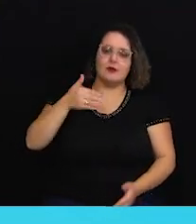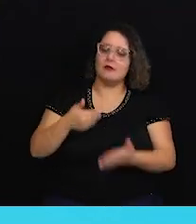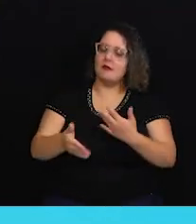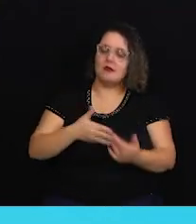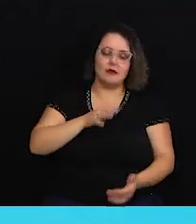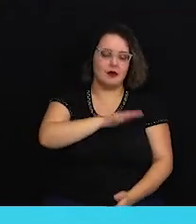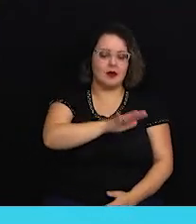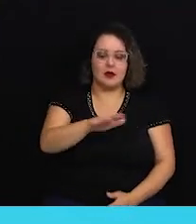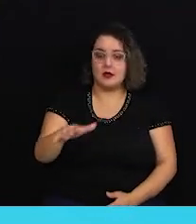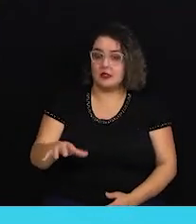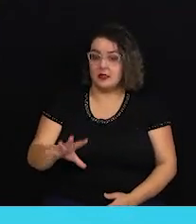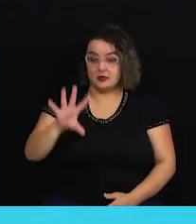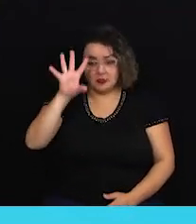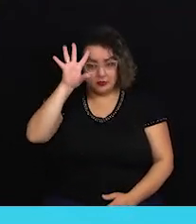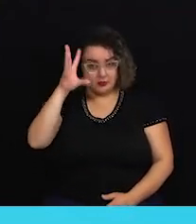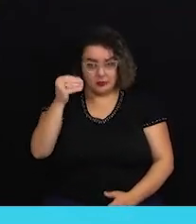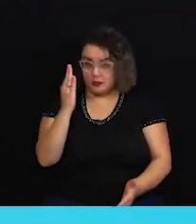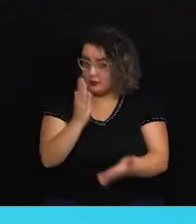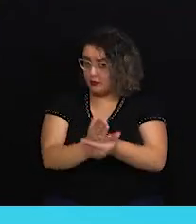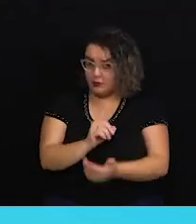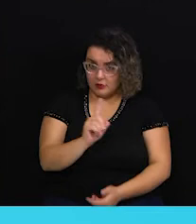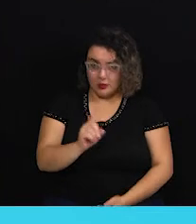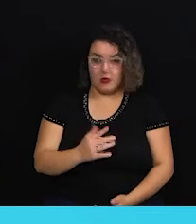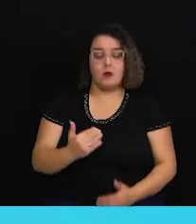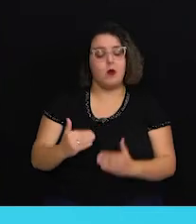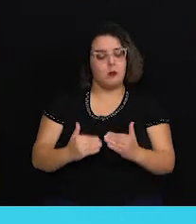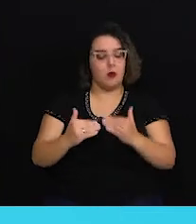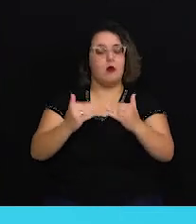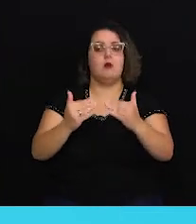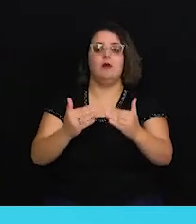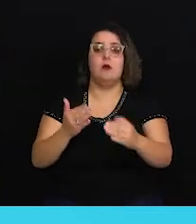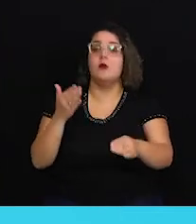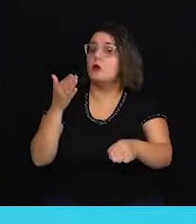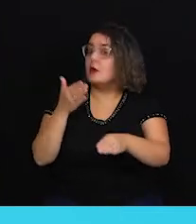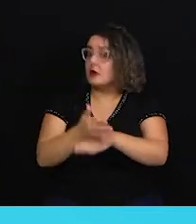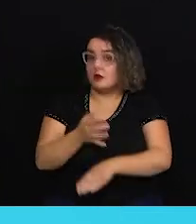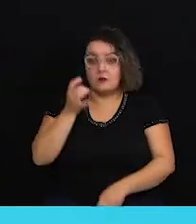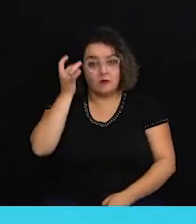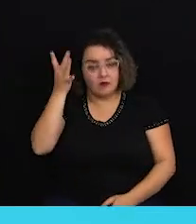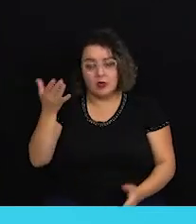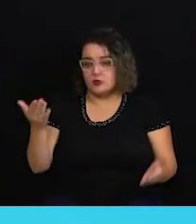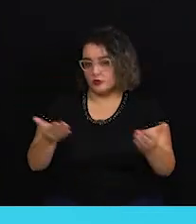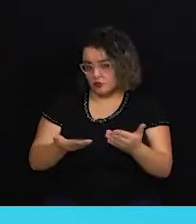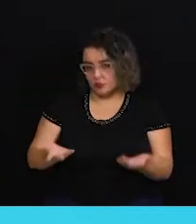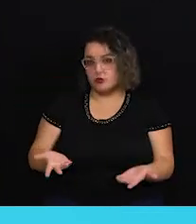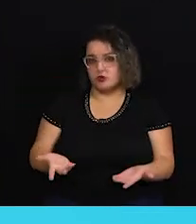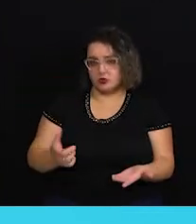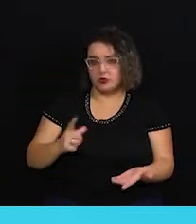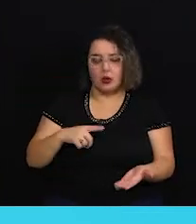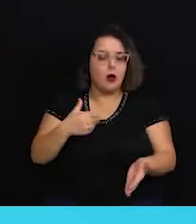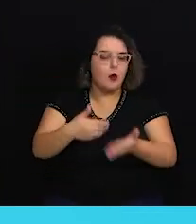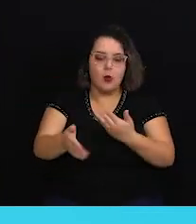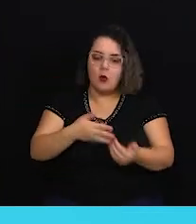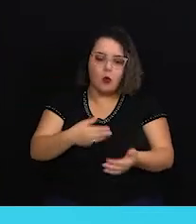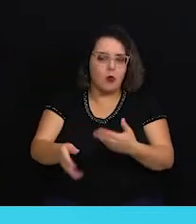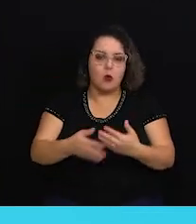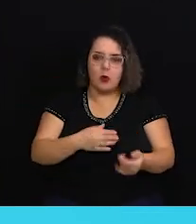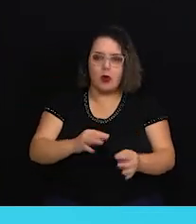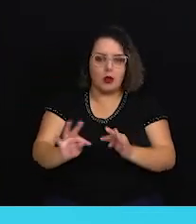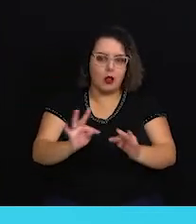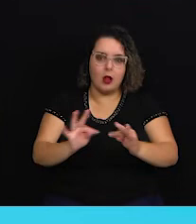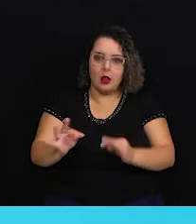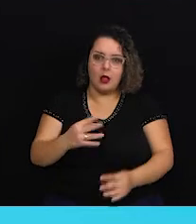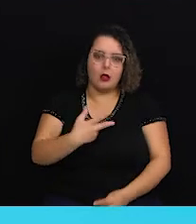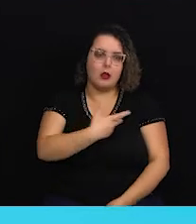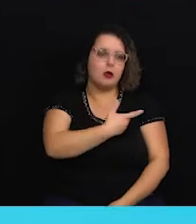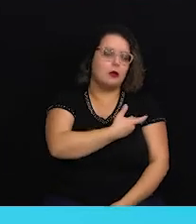área, esse conhecimento não para, e o que facilita muito é o acesso mais fácil hoje, né? Hoje a gente tem acesso a qualquer técnica de